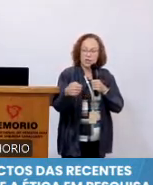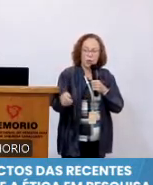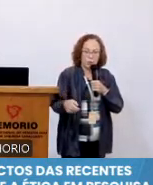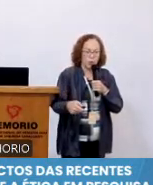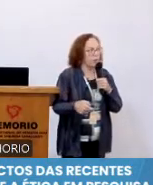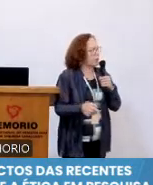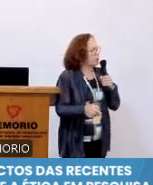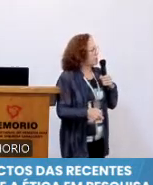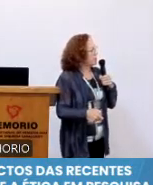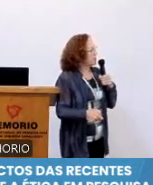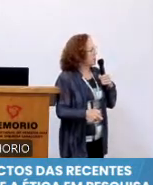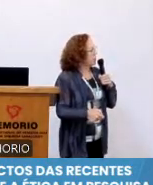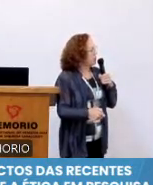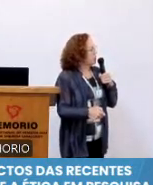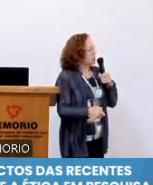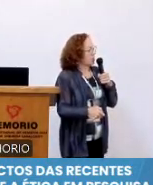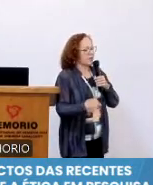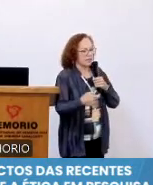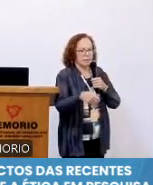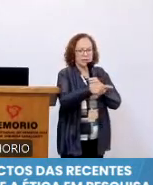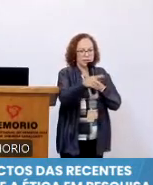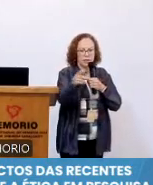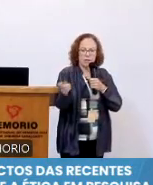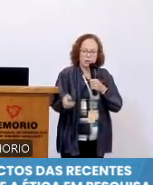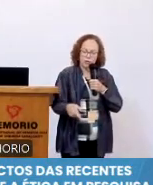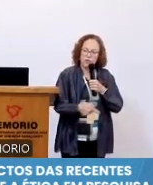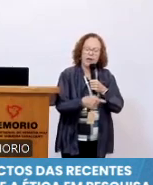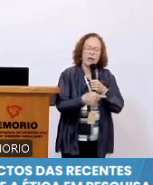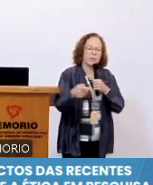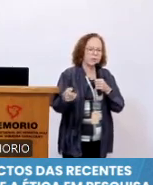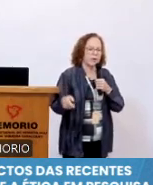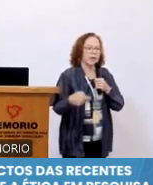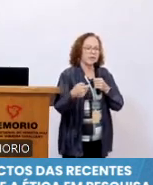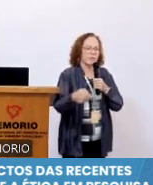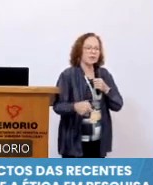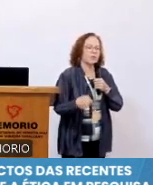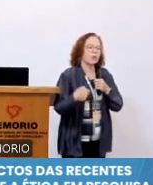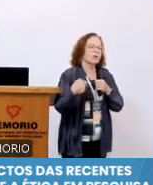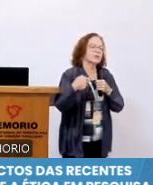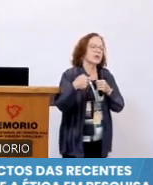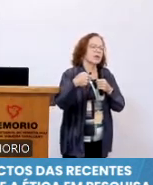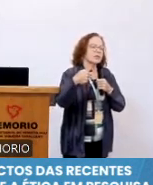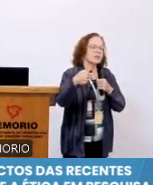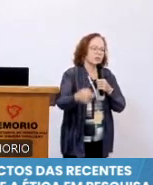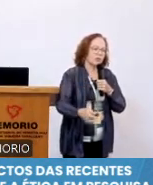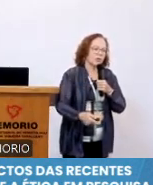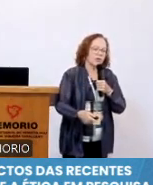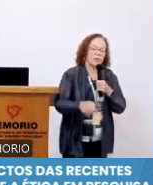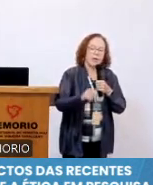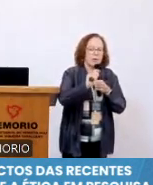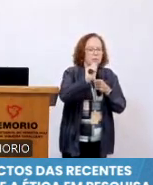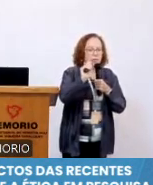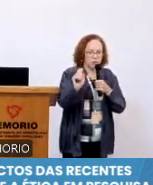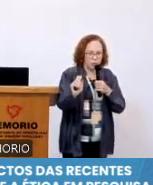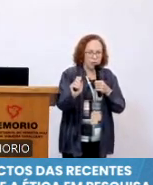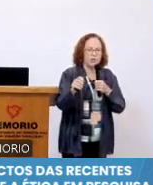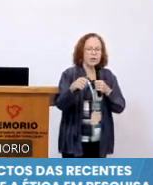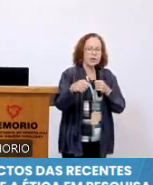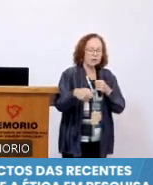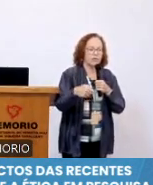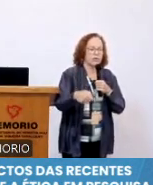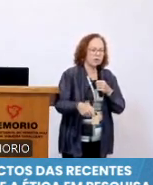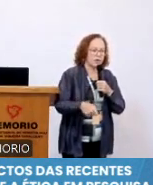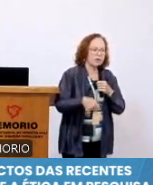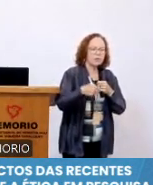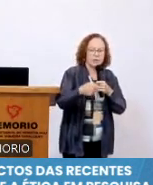por edital público a seleção, já não vai ser a partir dos CEPs, de pessoas de notório saber, não sabemos em